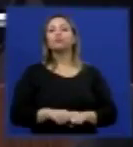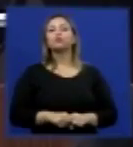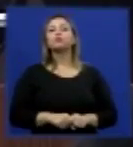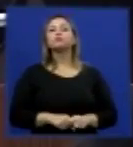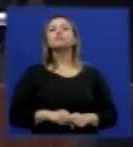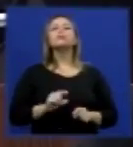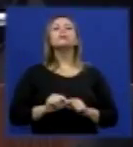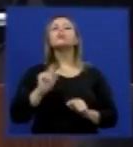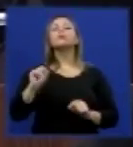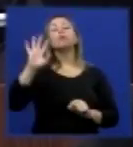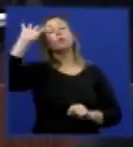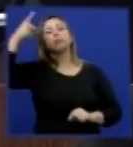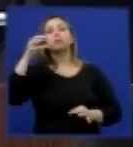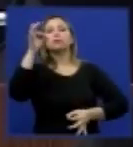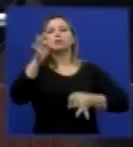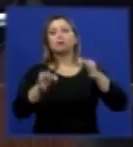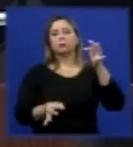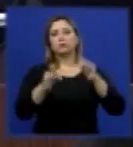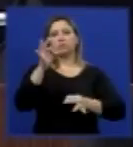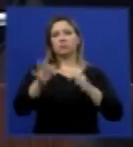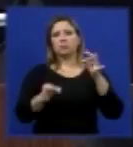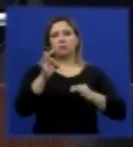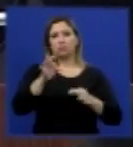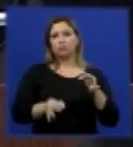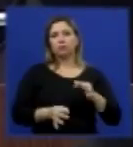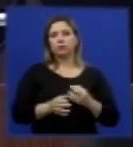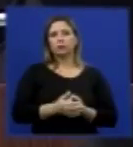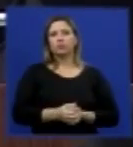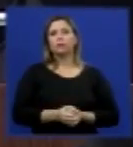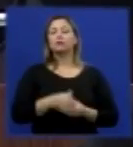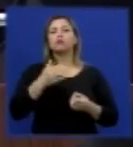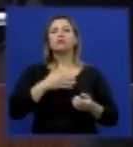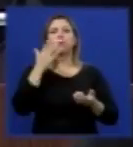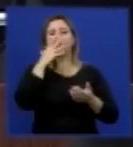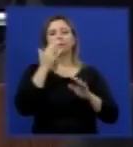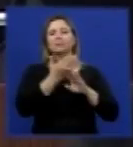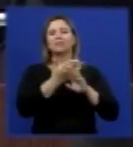judiciais afastaram leis,